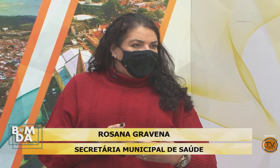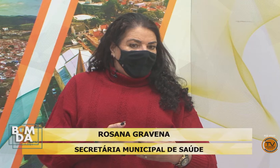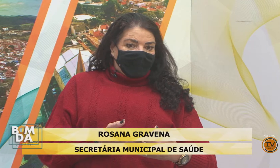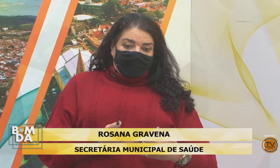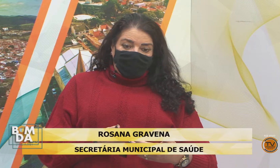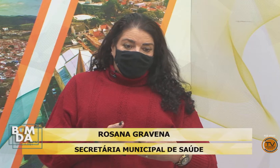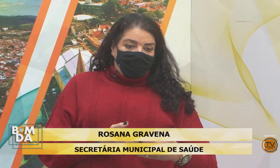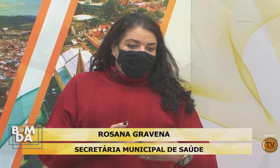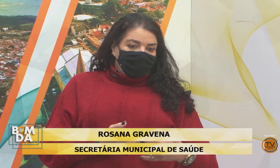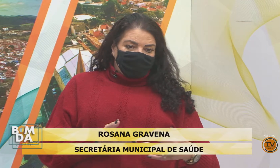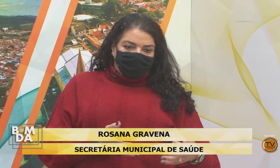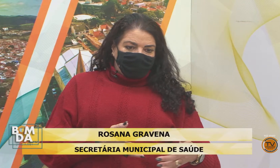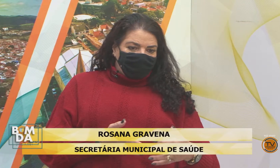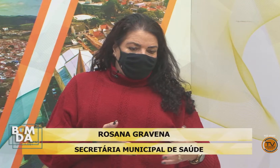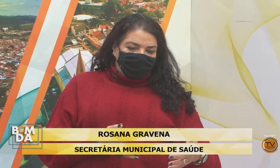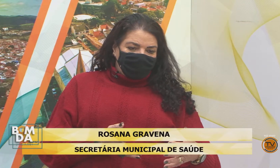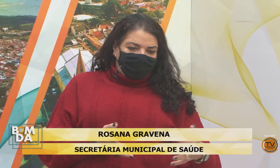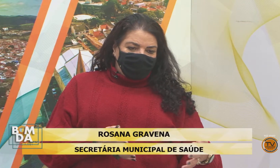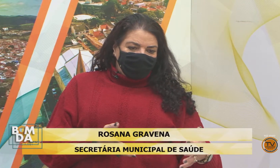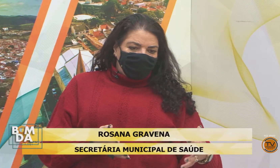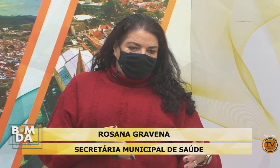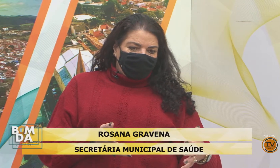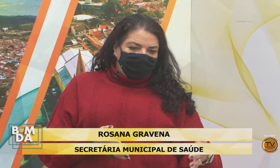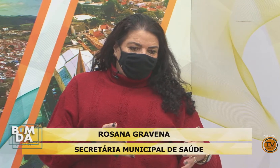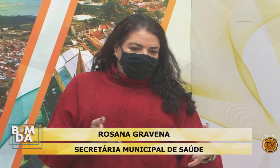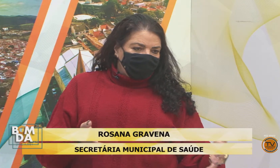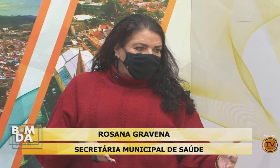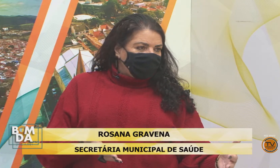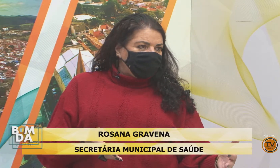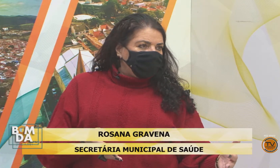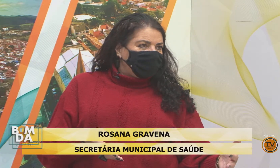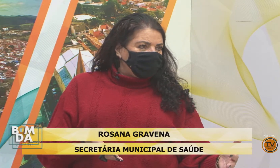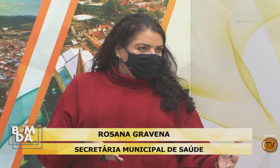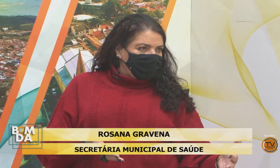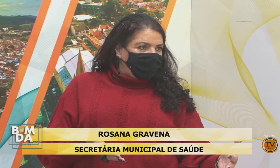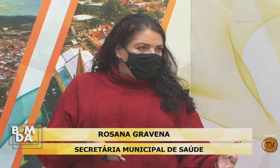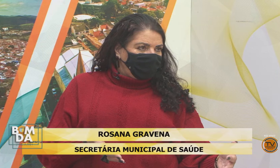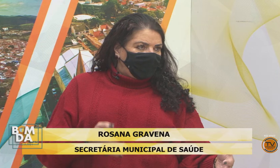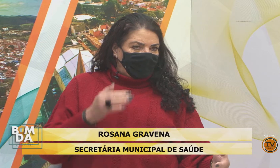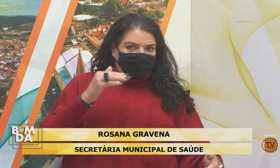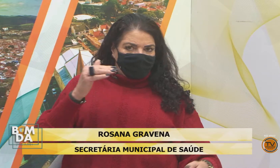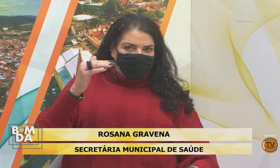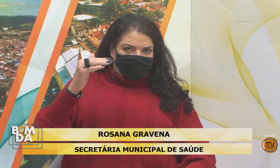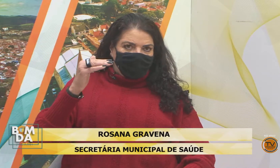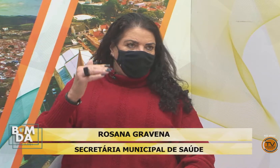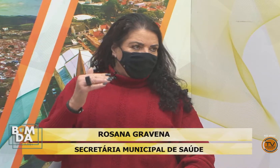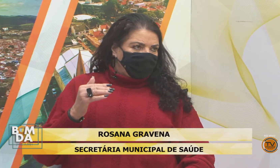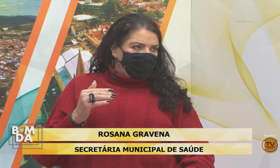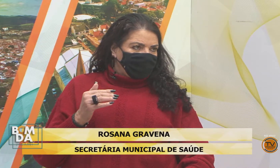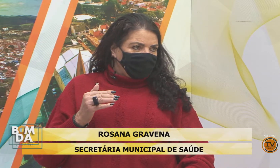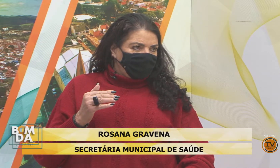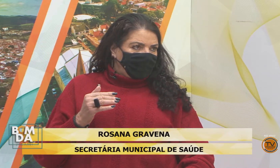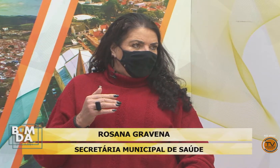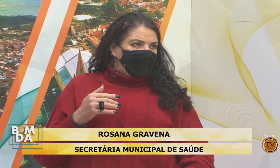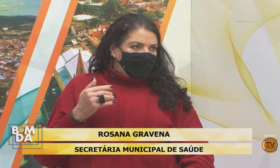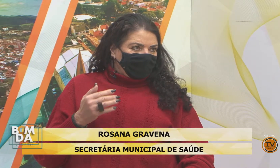né? Nas escolas, você imagina, 30, 40 crianças fechadas numa sala de aula, mesmo que tenha ventilação, ainda